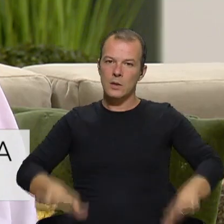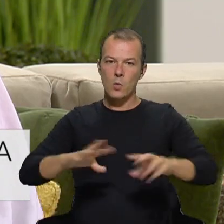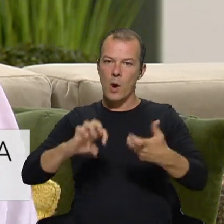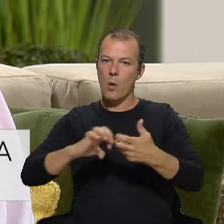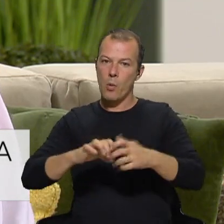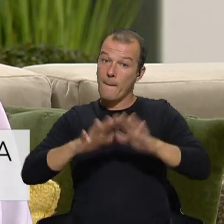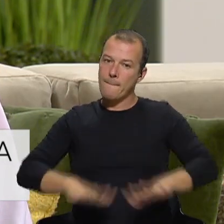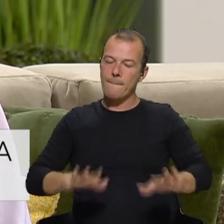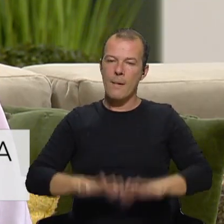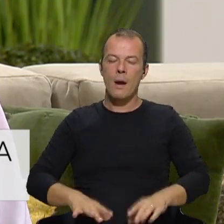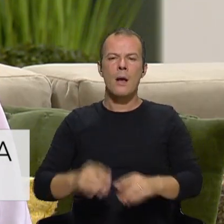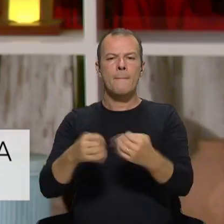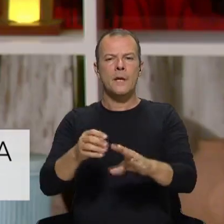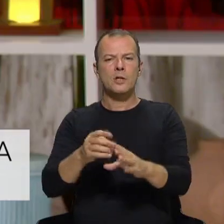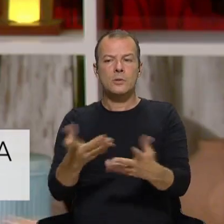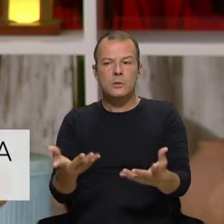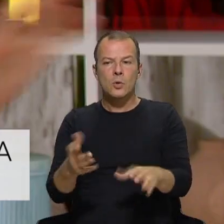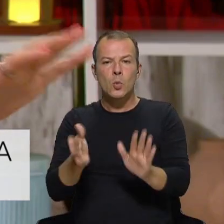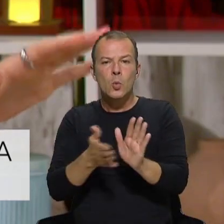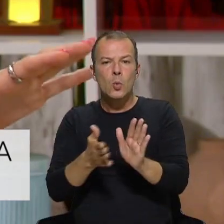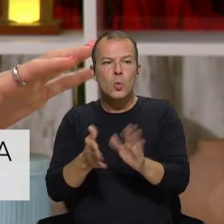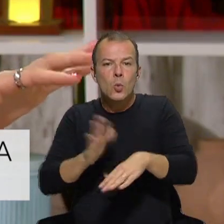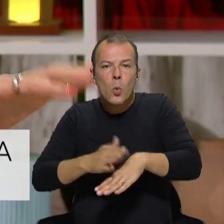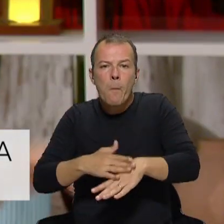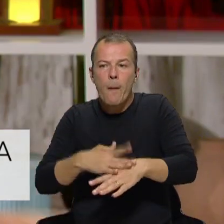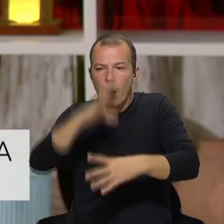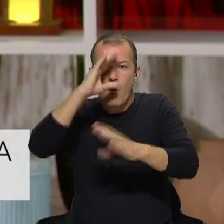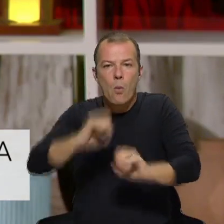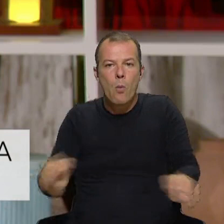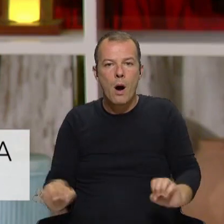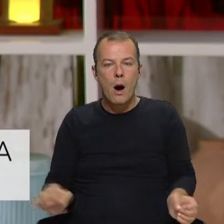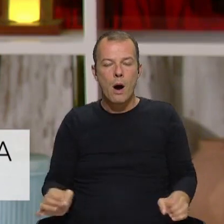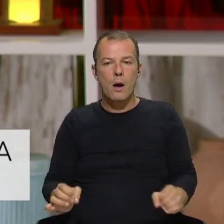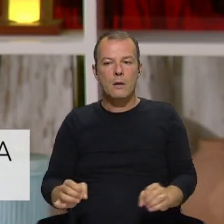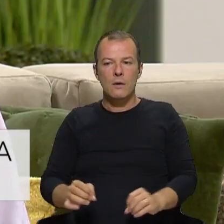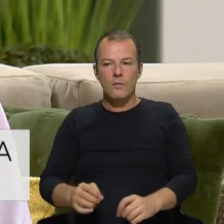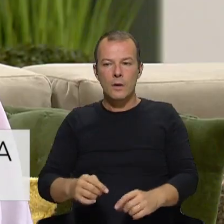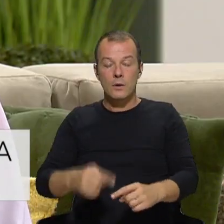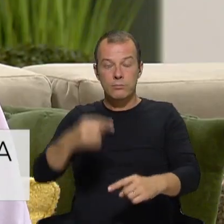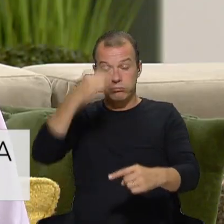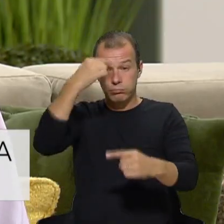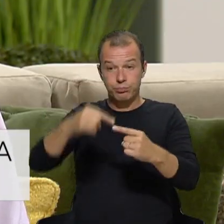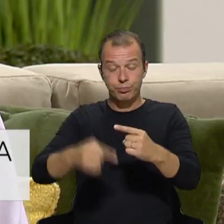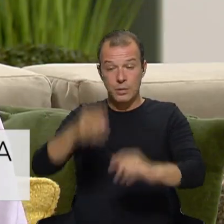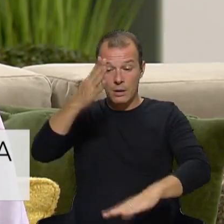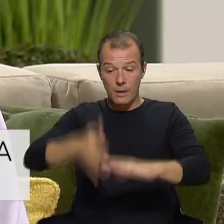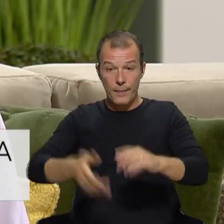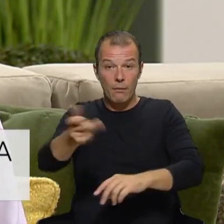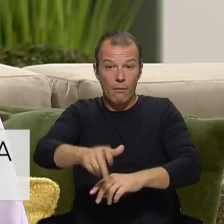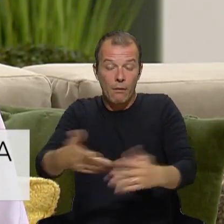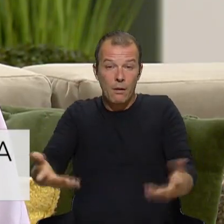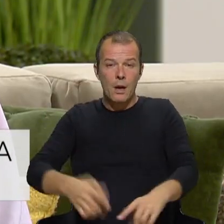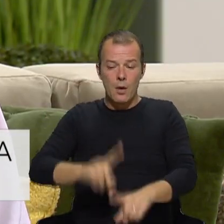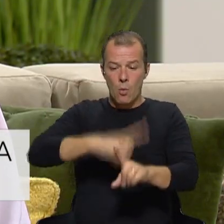Mas sem explicação nenhuma? Sem Foi explicação. Foi quase de um dia para o outro? Sim, sim, sim. E andei cerca de um ano e